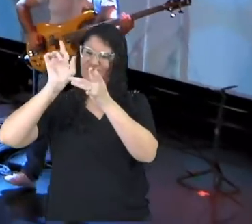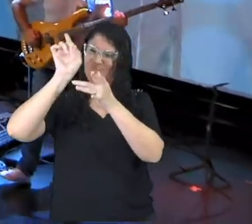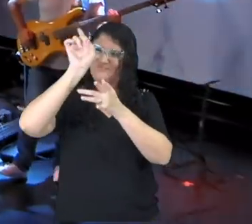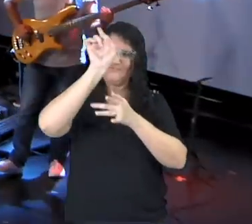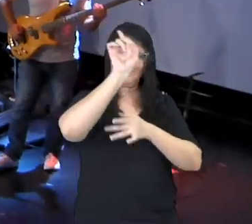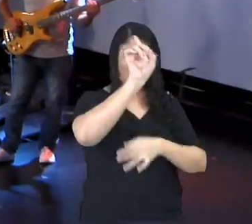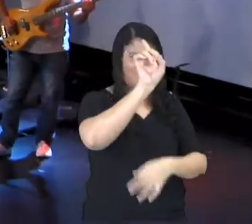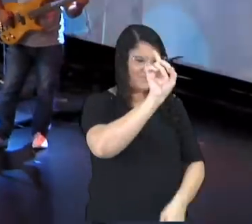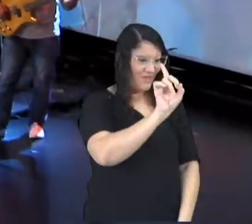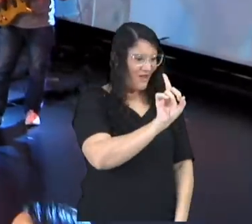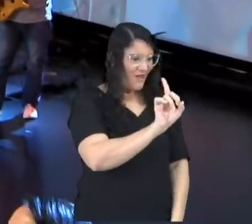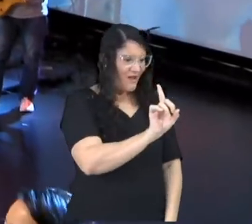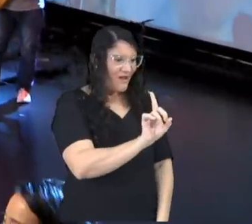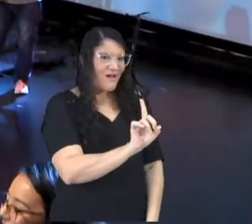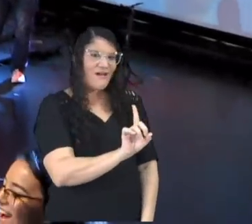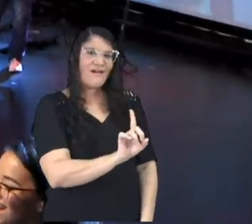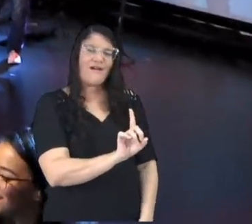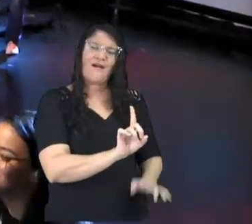seu Filho.